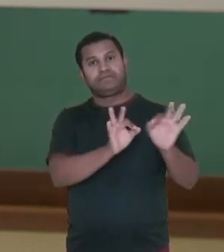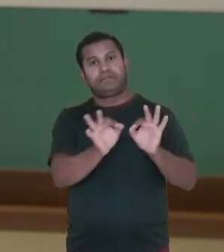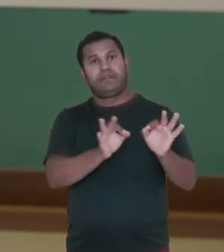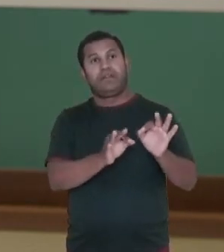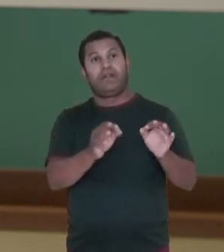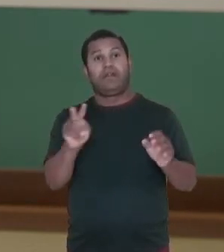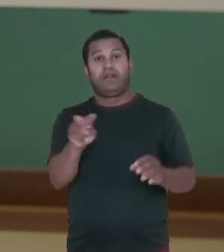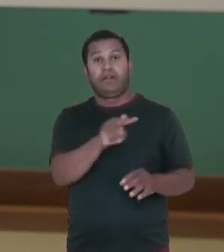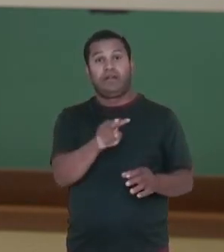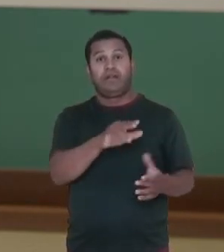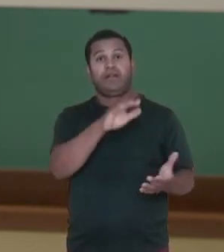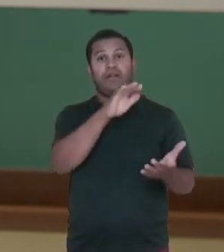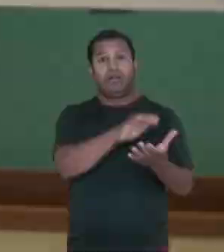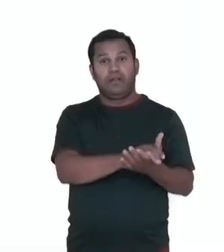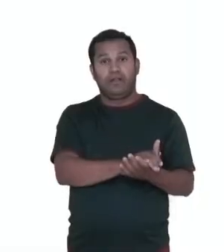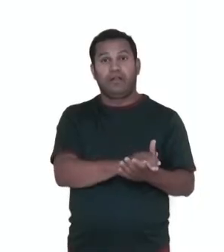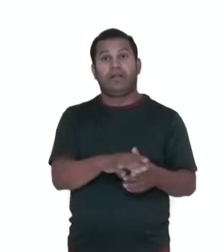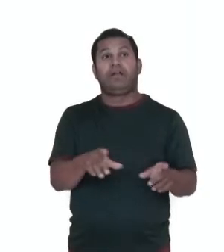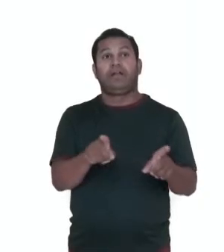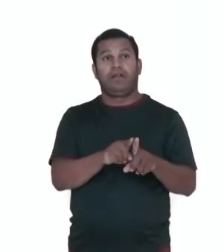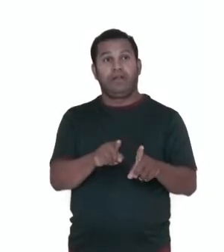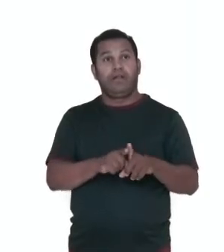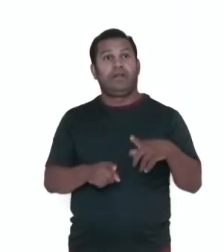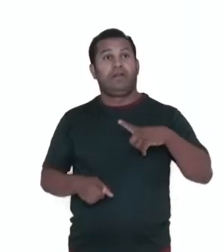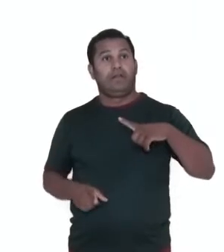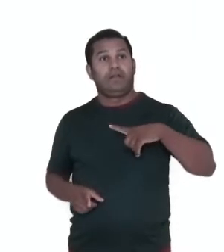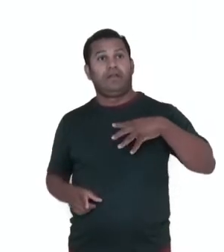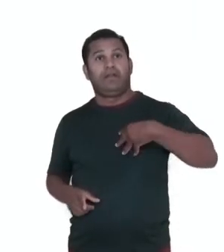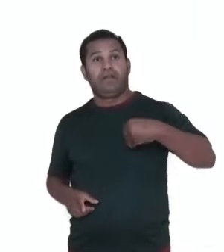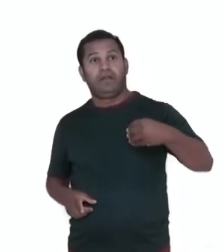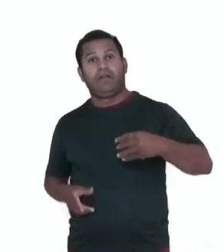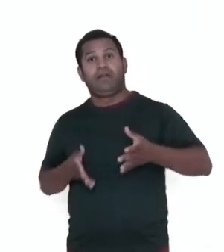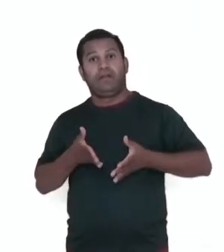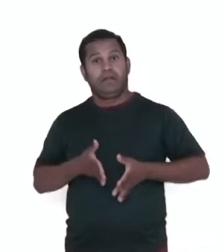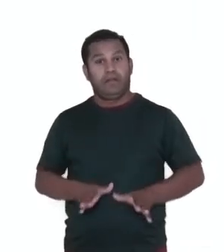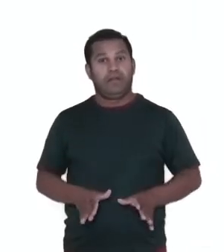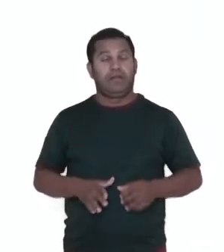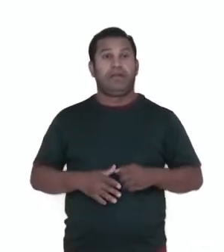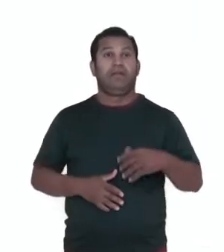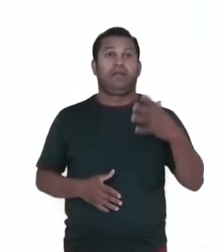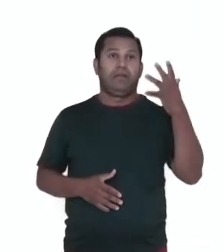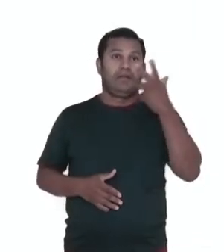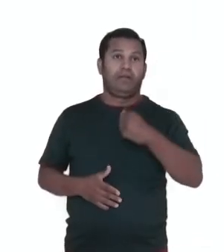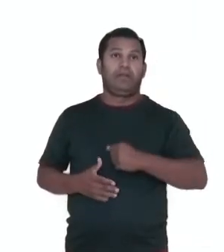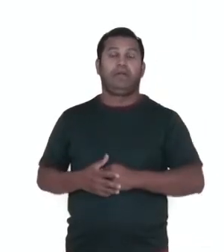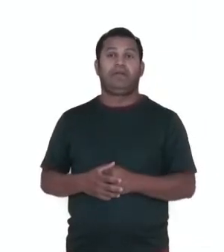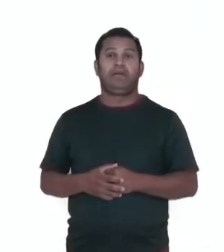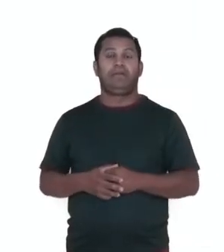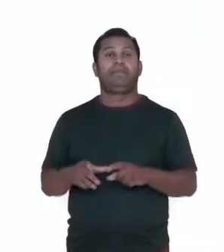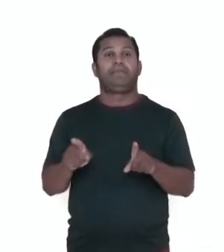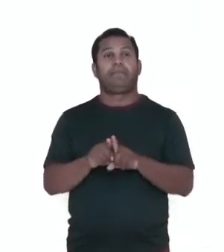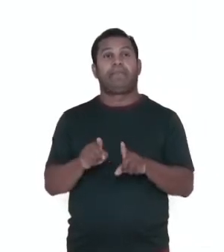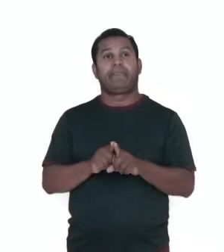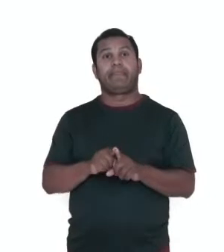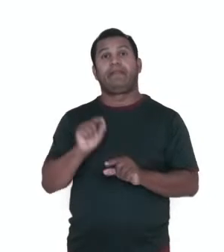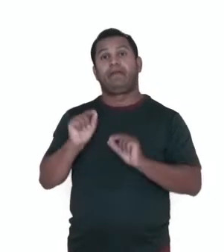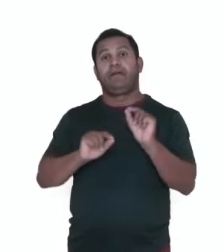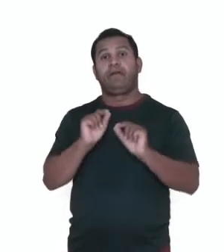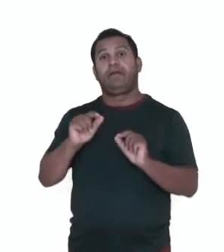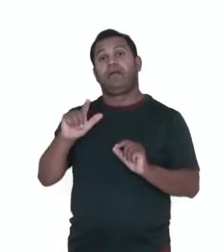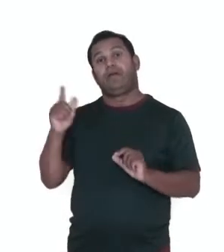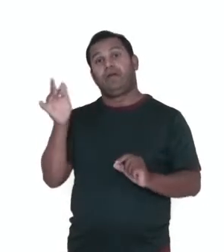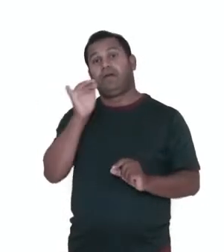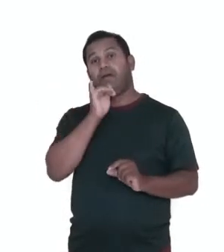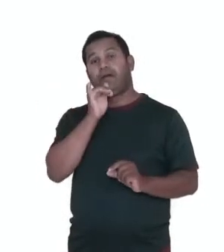Brasil. E a eugenia nazista. Também, né, eliminação dos esterilização de indivíduos